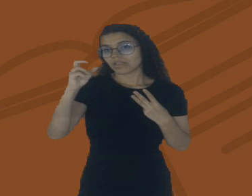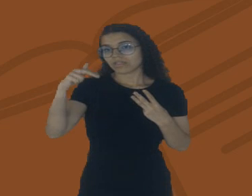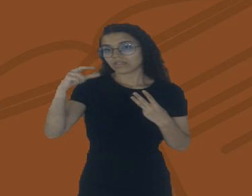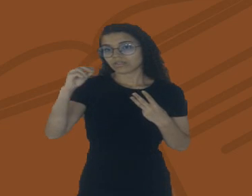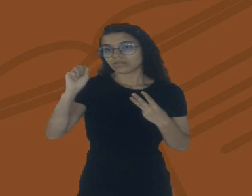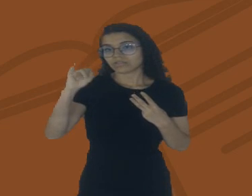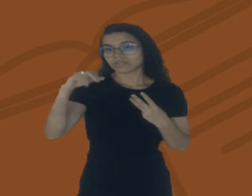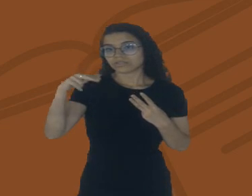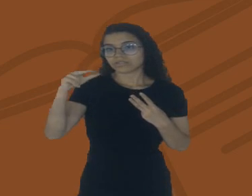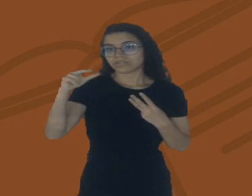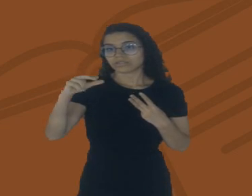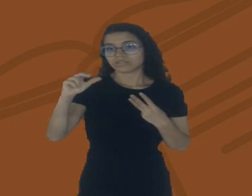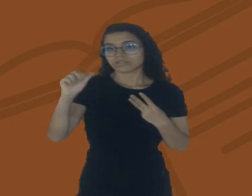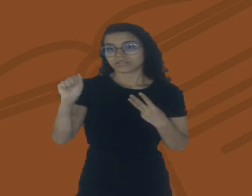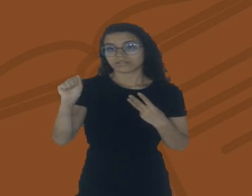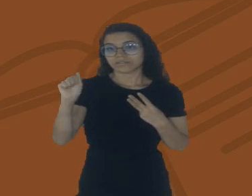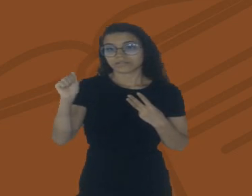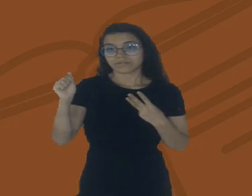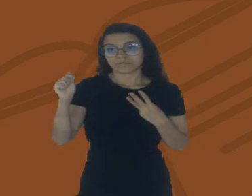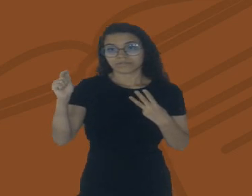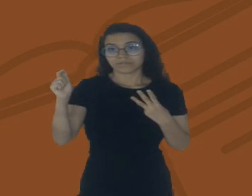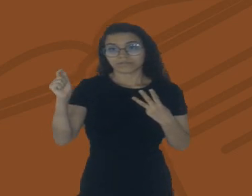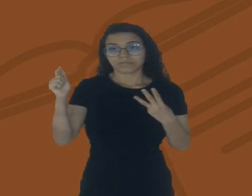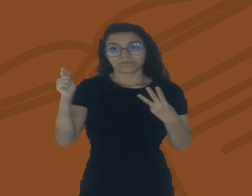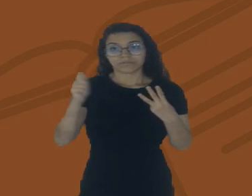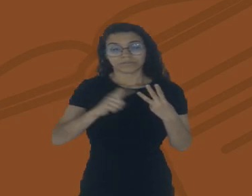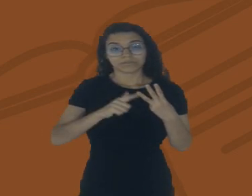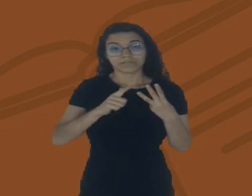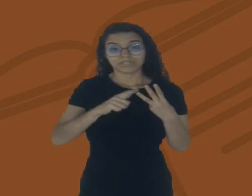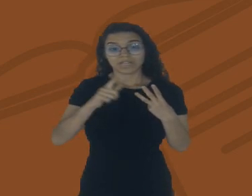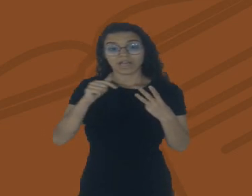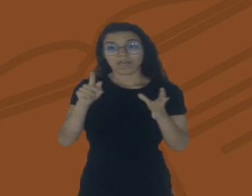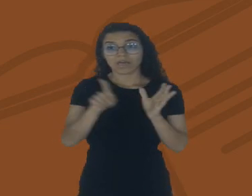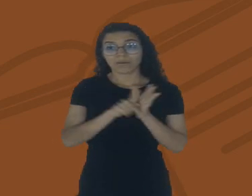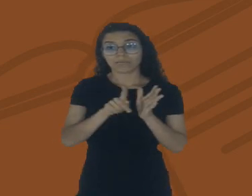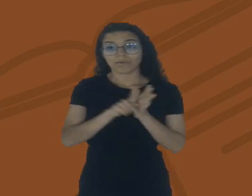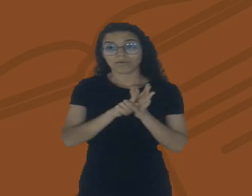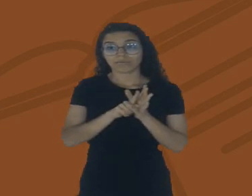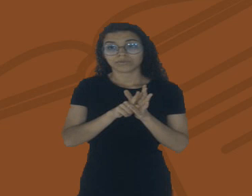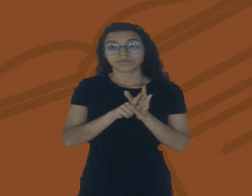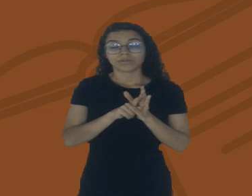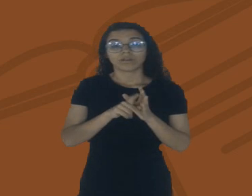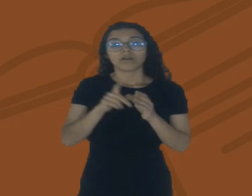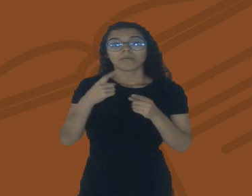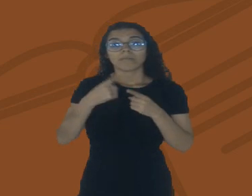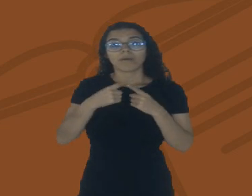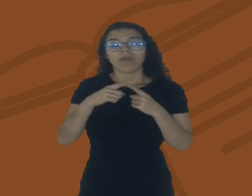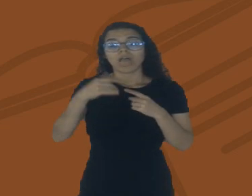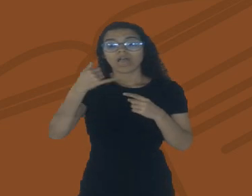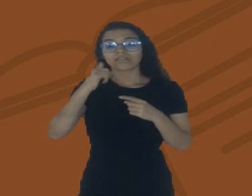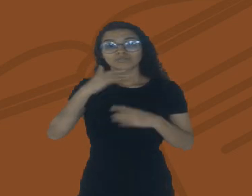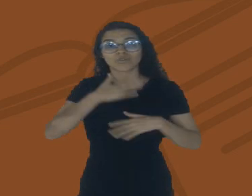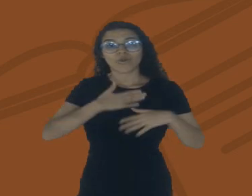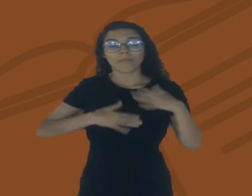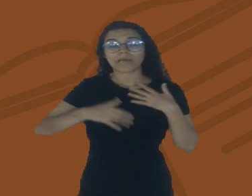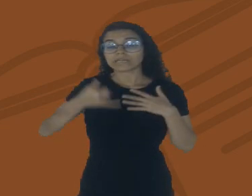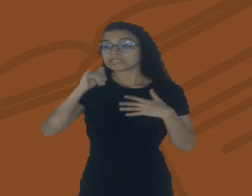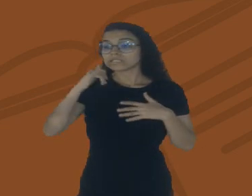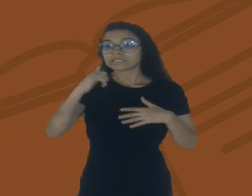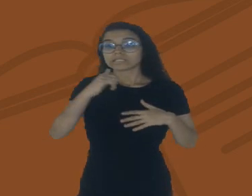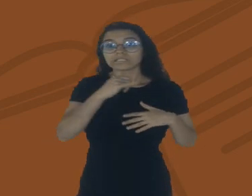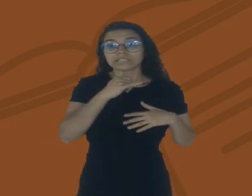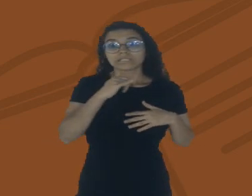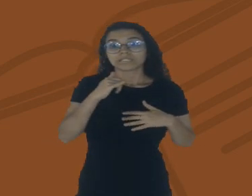hormônio resulta na queima de energia pelo corpo durante o dia. Ele é acumulado ao longo do dia e produz a sensação